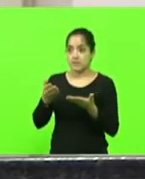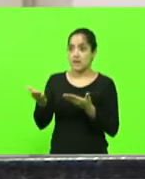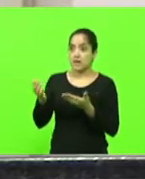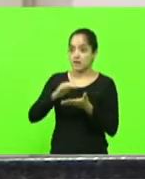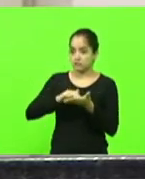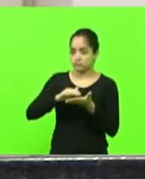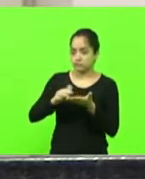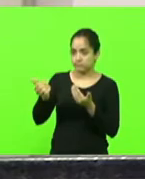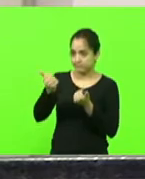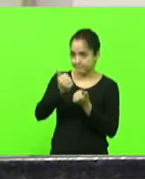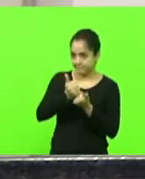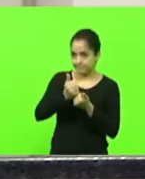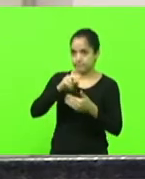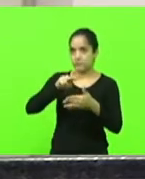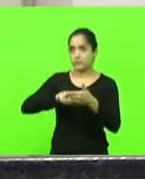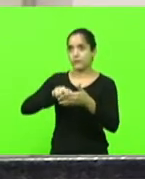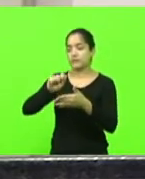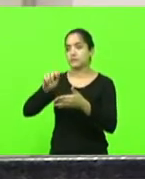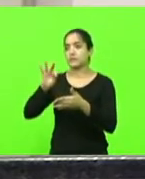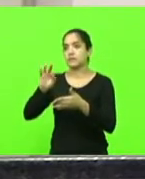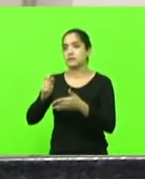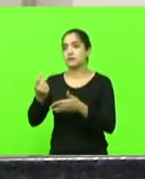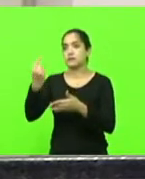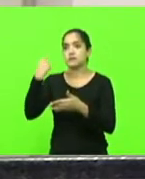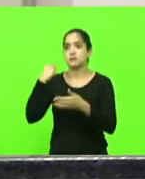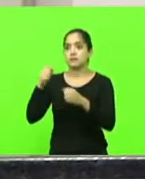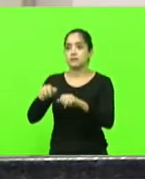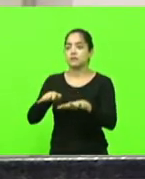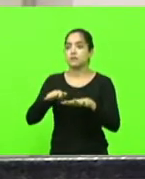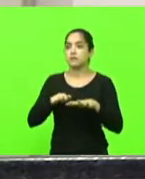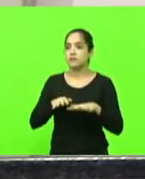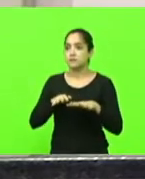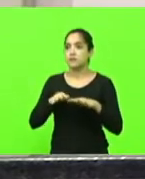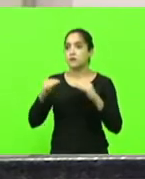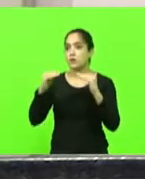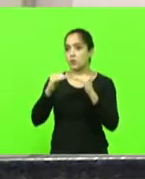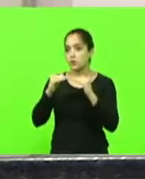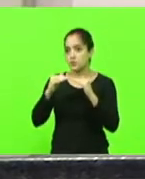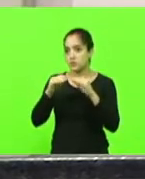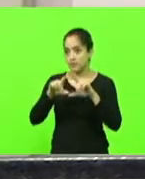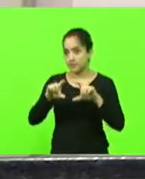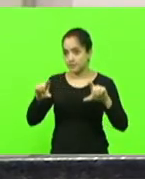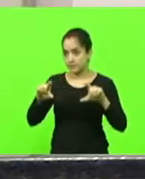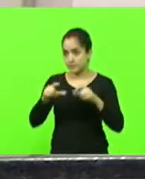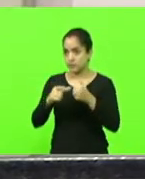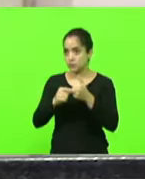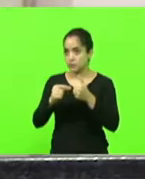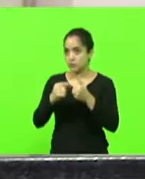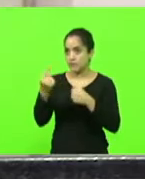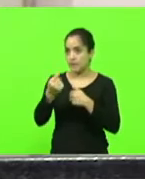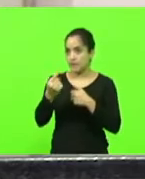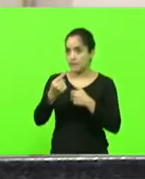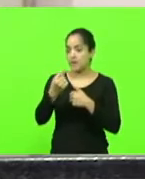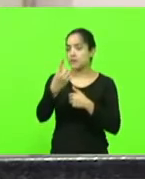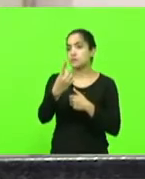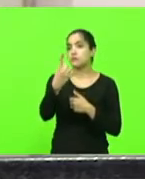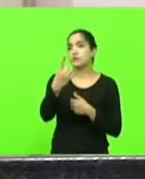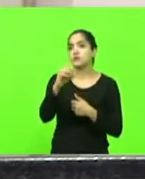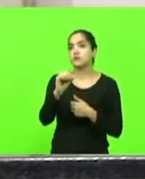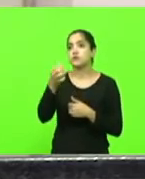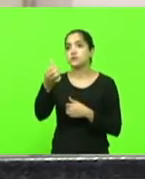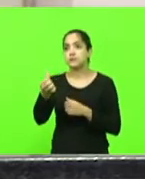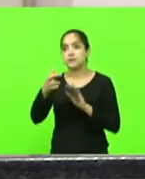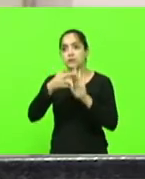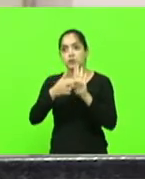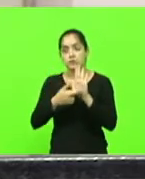hoc, proceder à leitura das atas das sessões anteriores que, em consonância com o parágrafo 1º do artigo 106 do